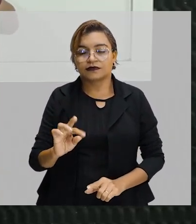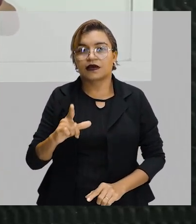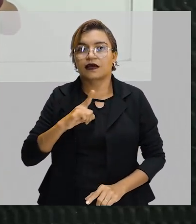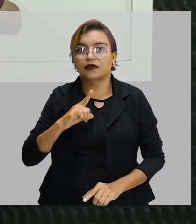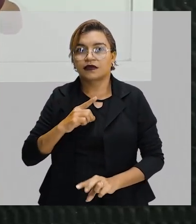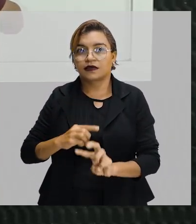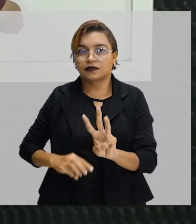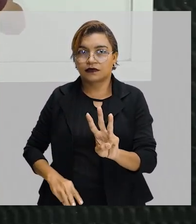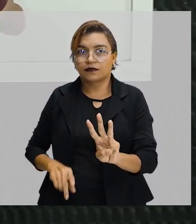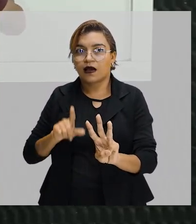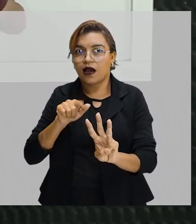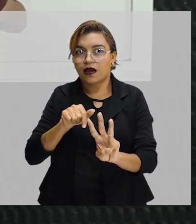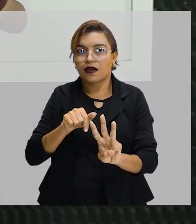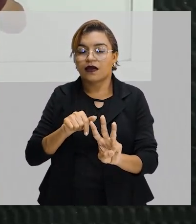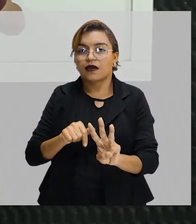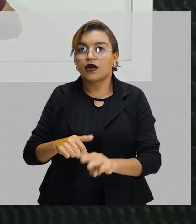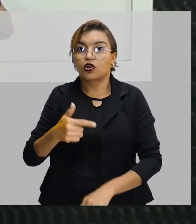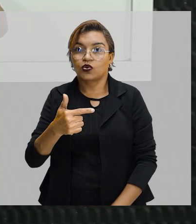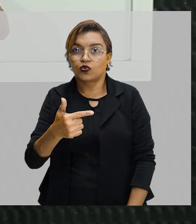vai dar o nosso